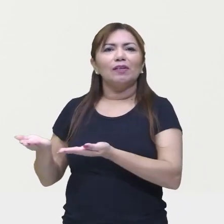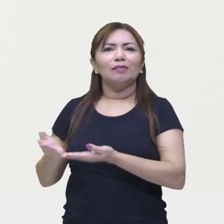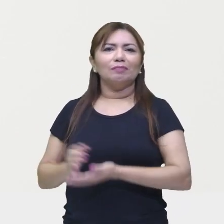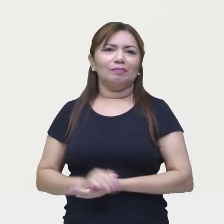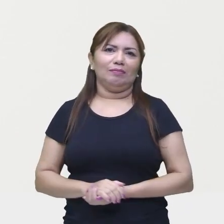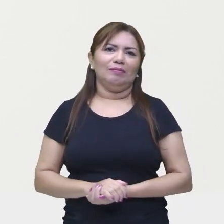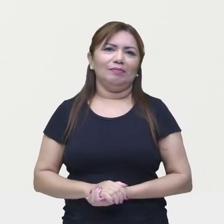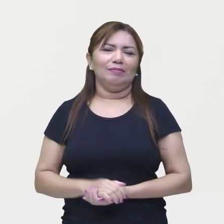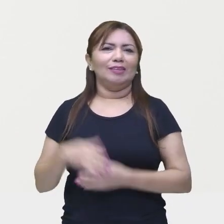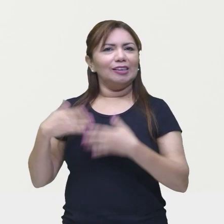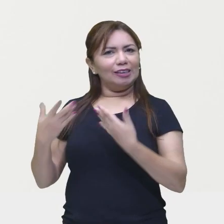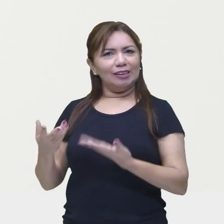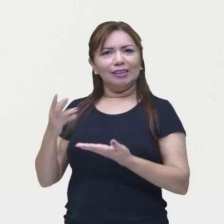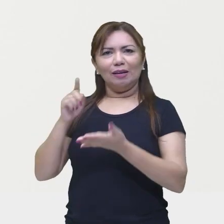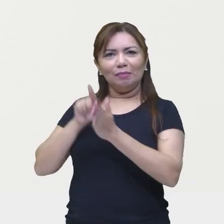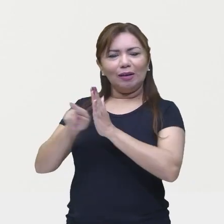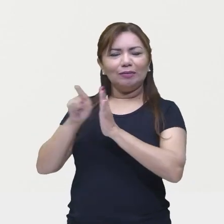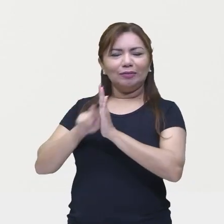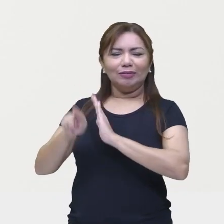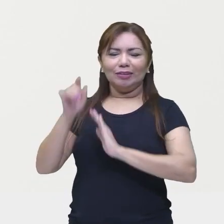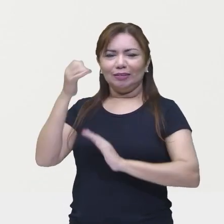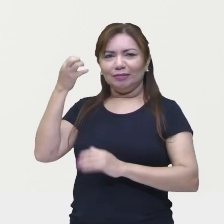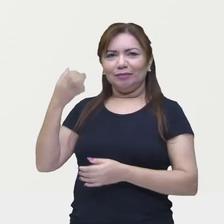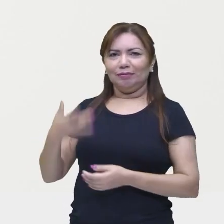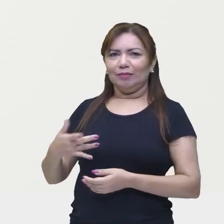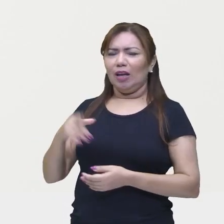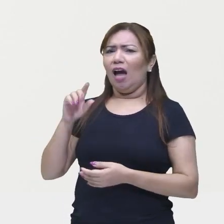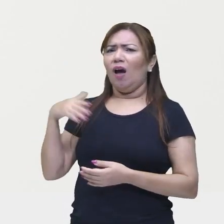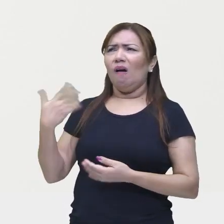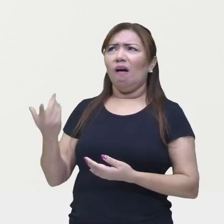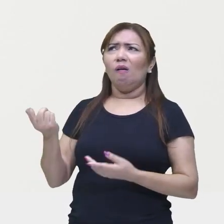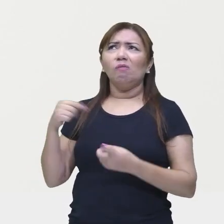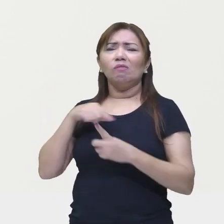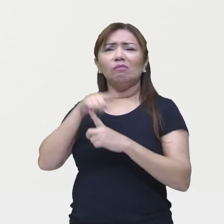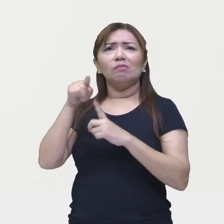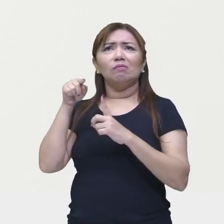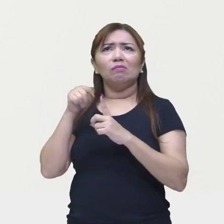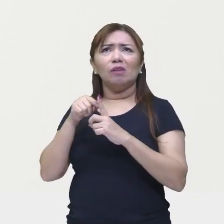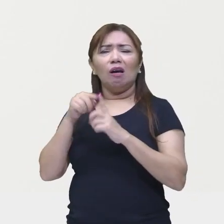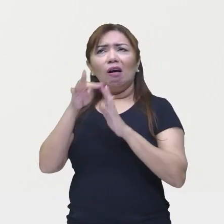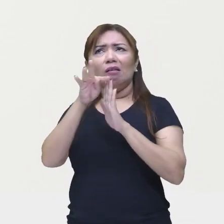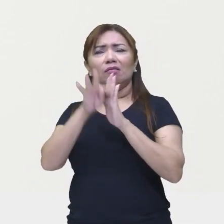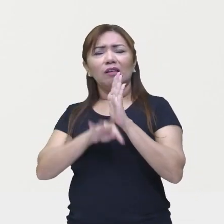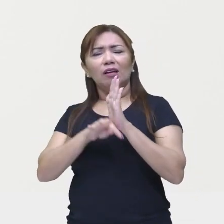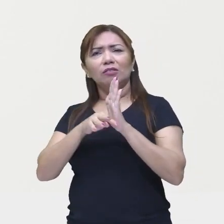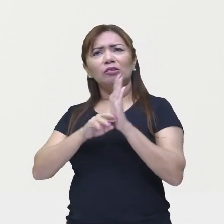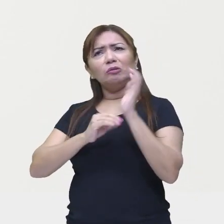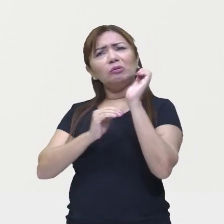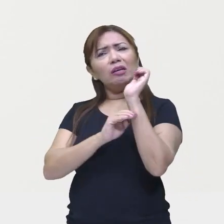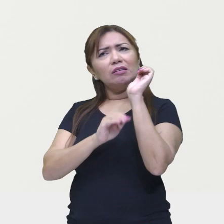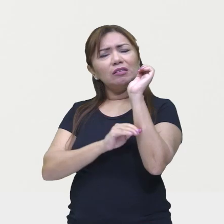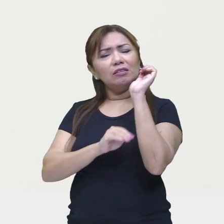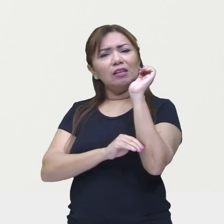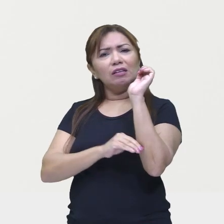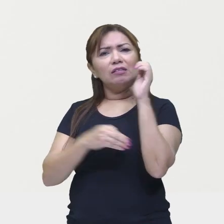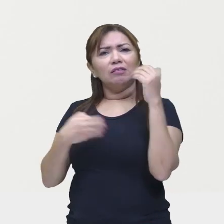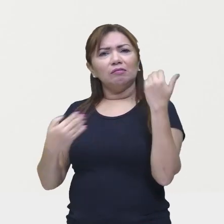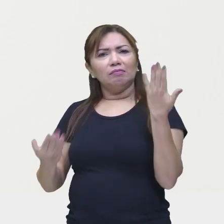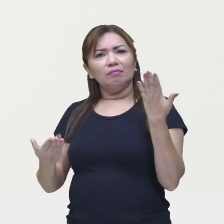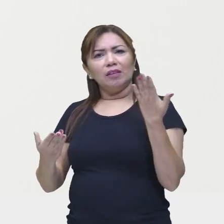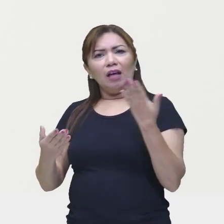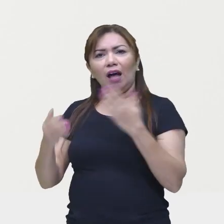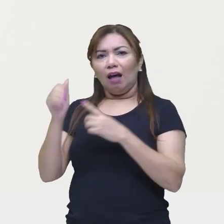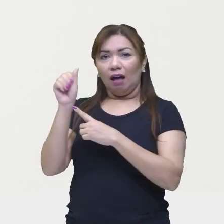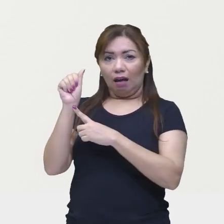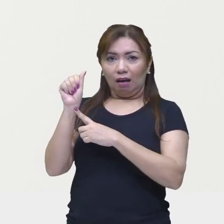Nossa questão diz: qual a finalidade do texto receita? A letra